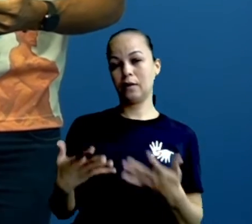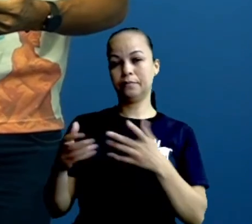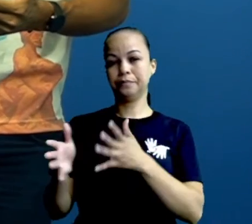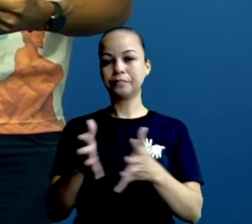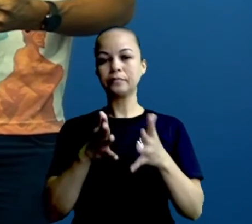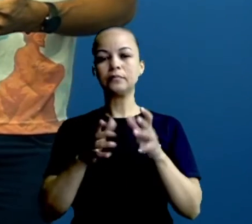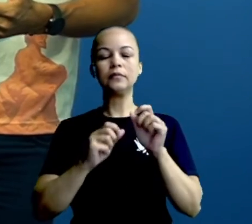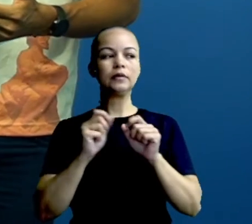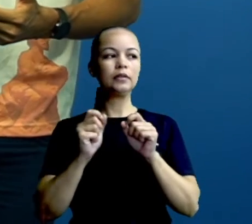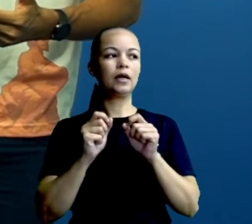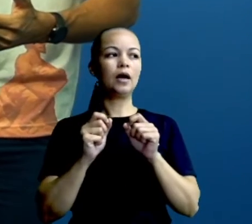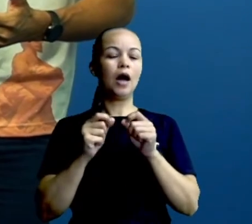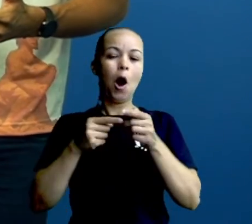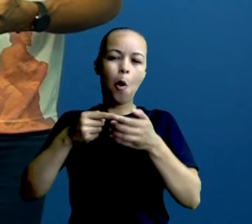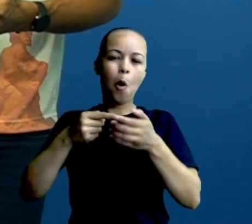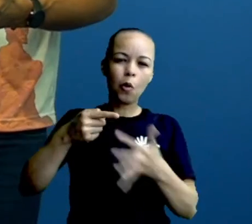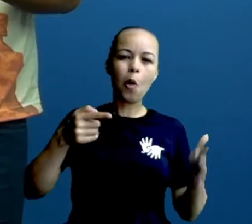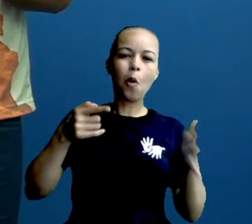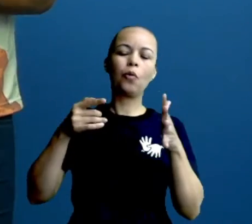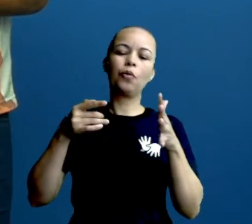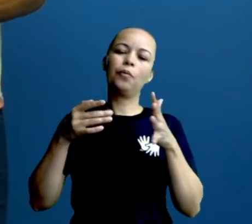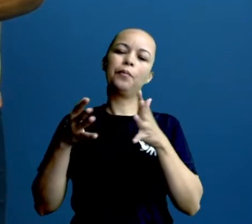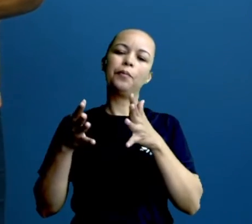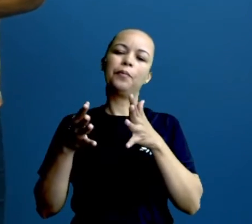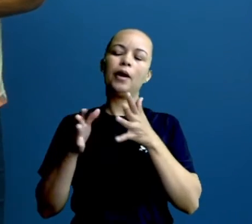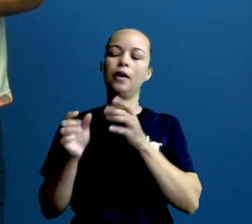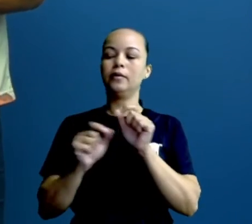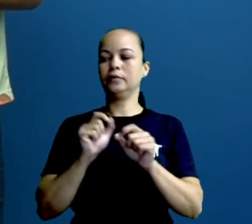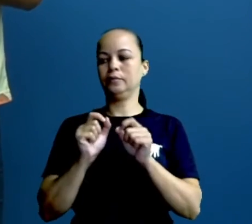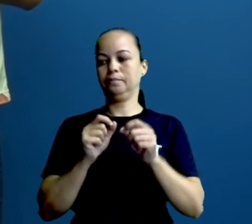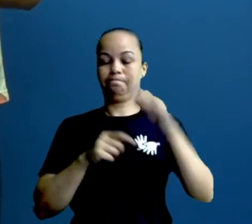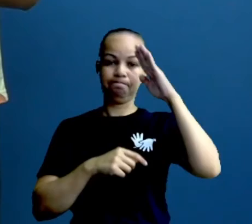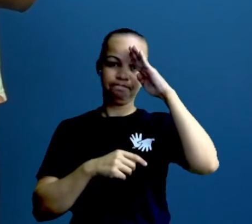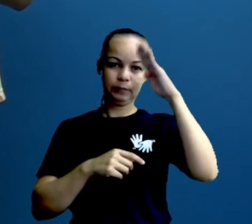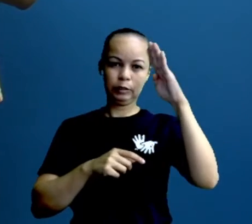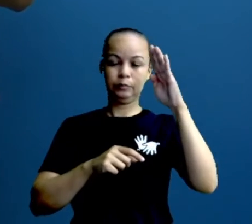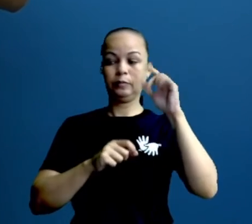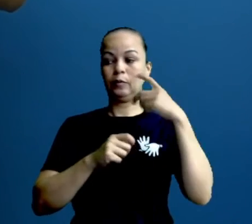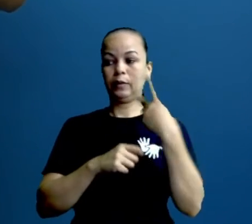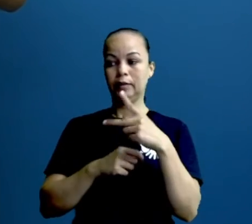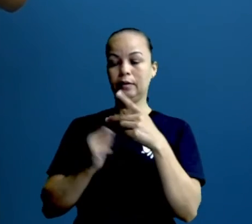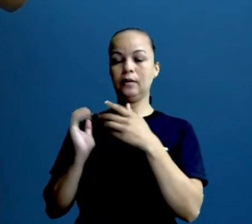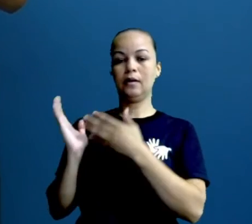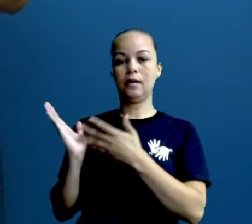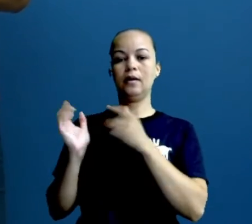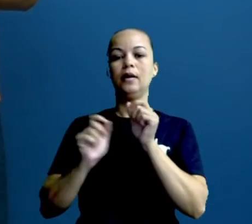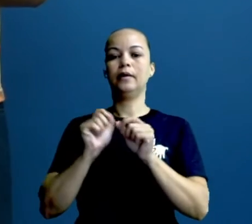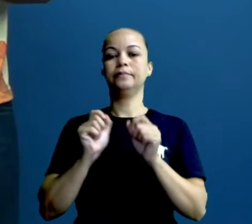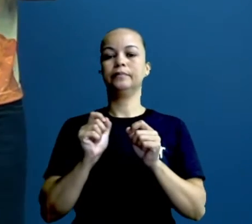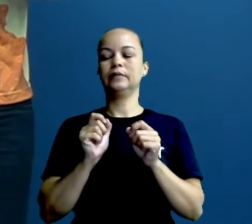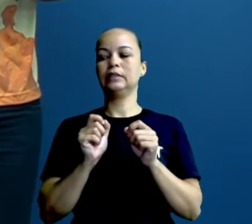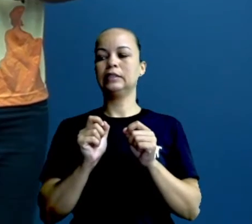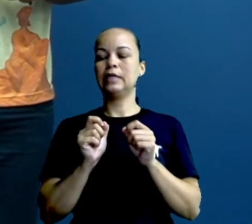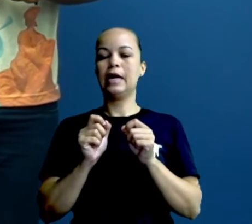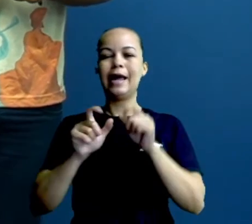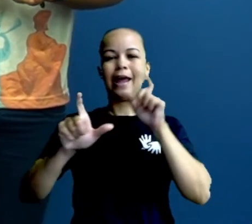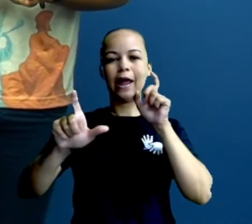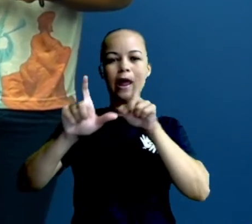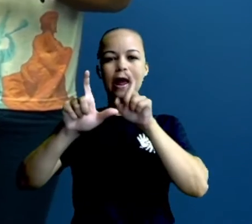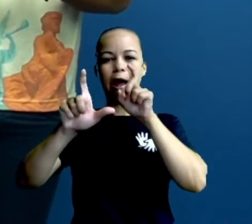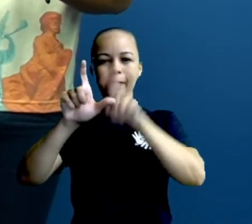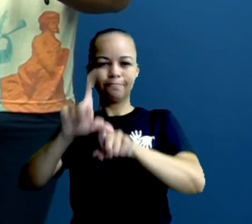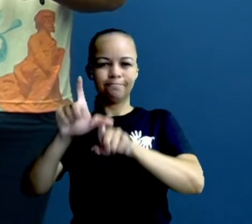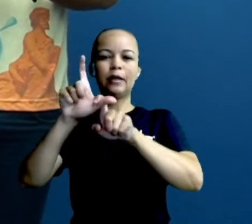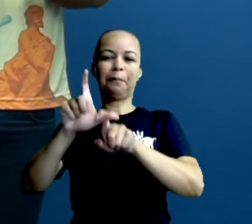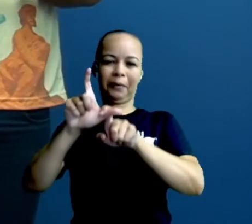efeitos a longo prazo, né? Principalmente, o principal deles seria a dependência,